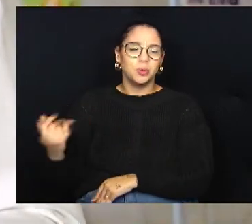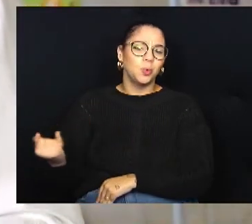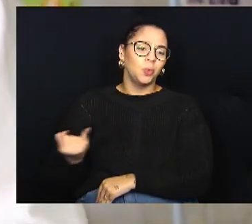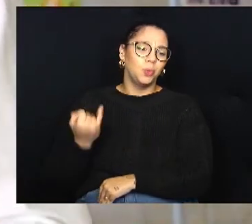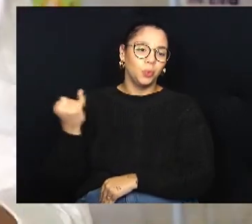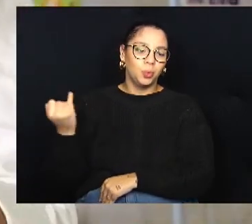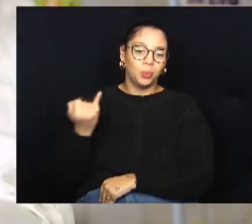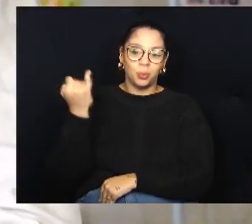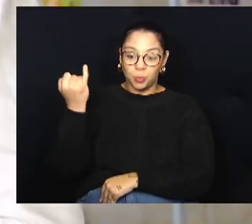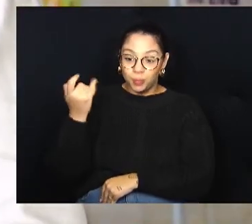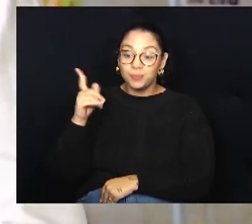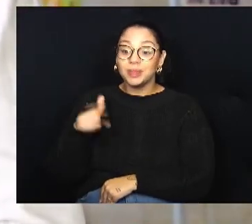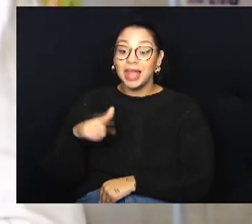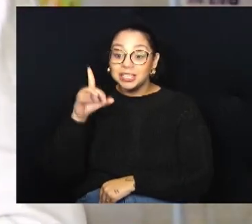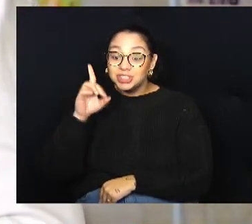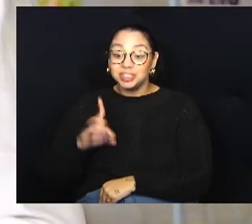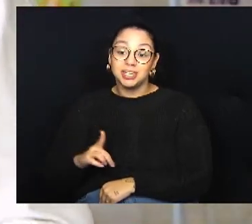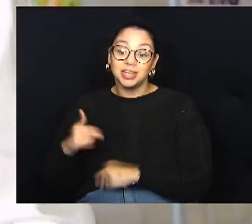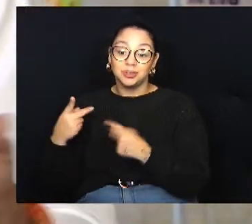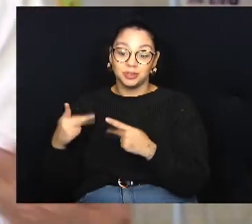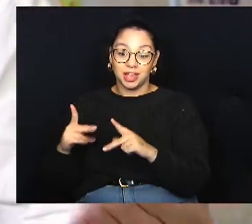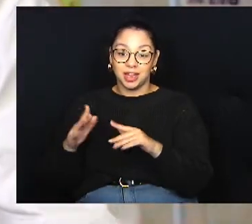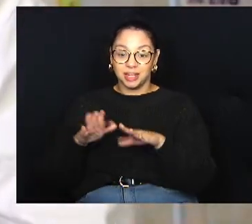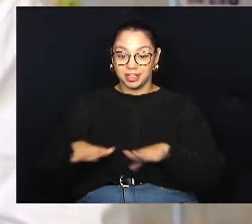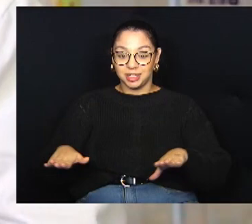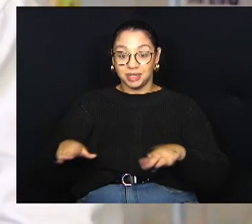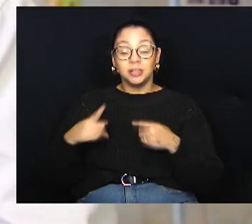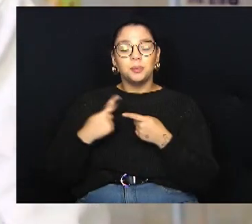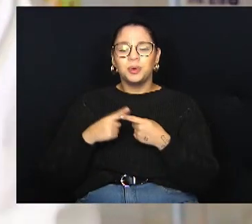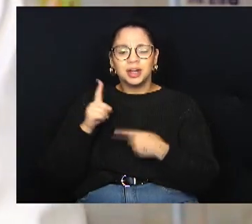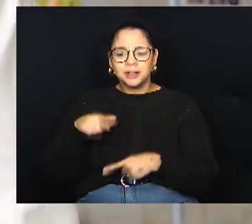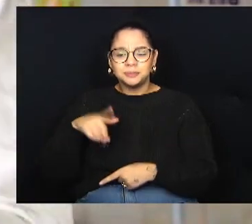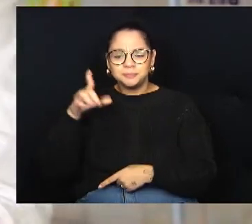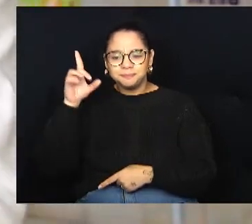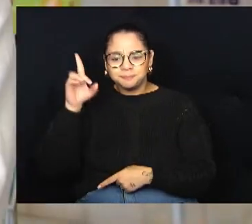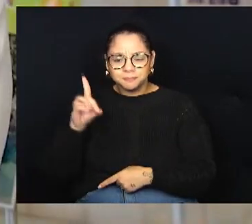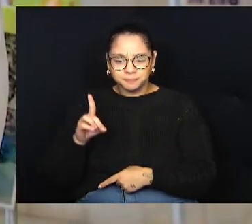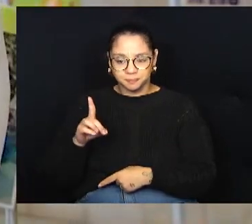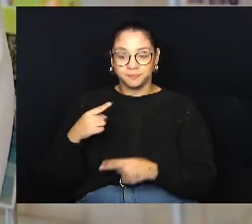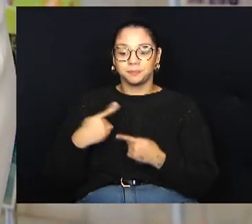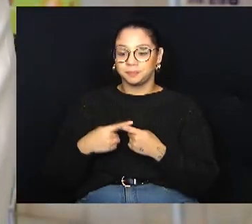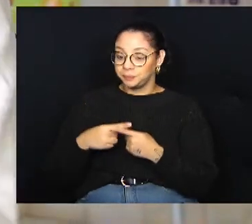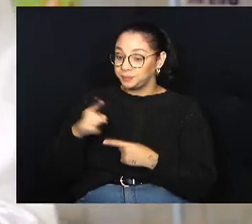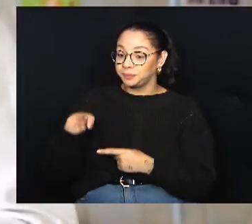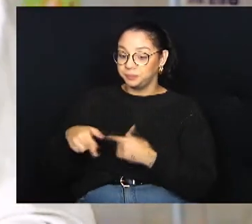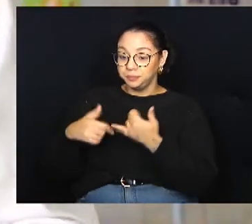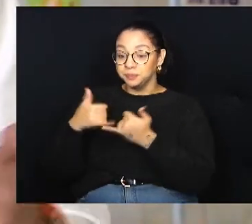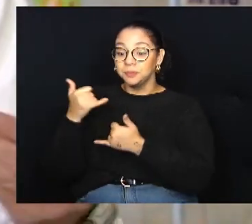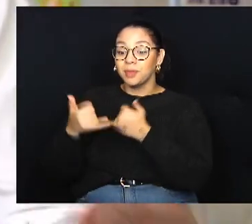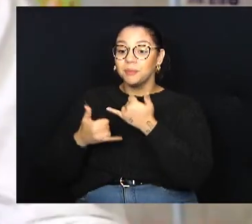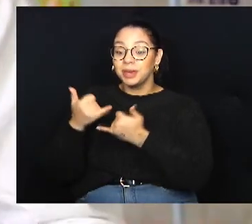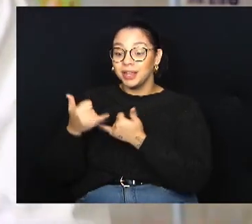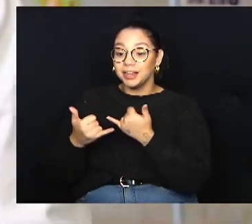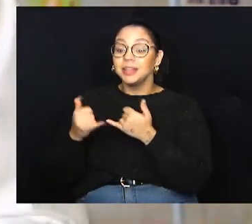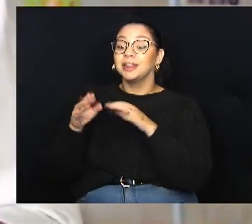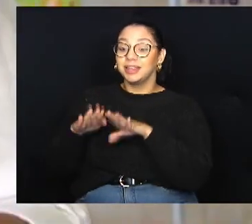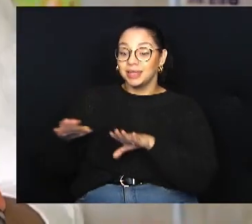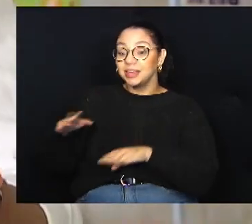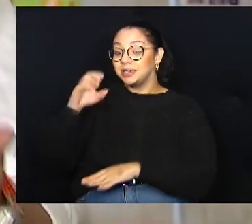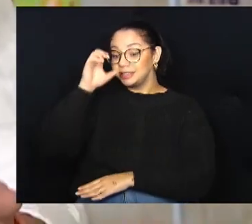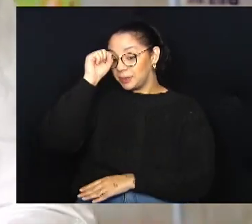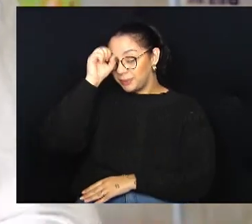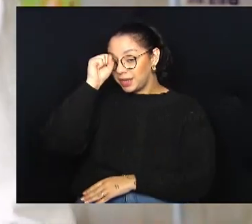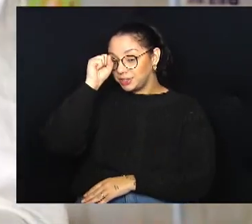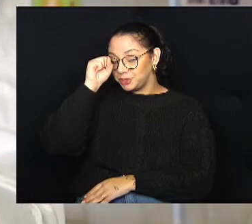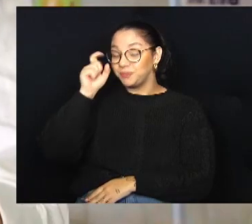para a criança é um direito da criança. E por que é um direito da criança? Porque é através das brincadeiras que a criança aprende, é através